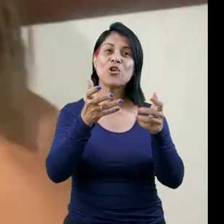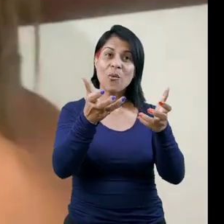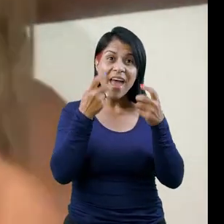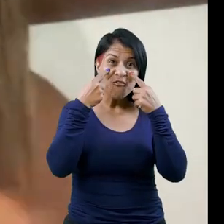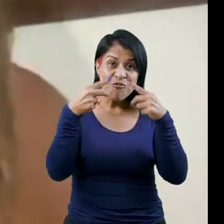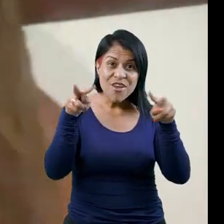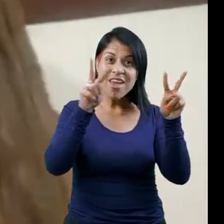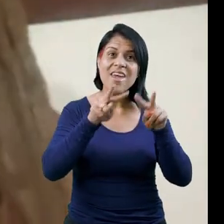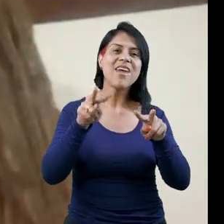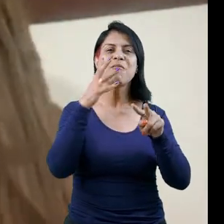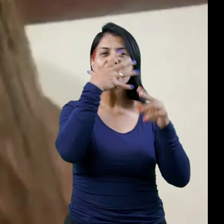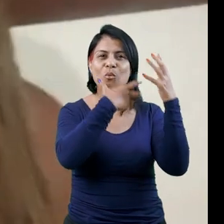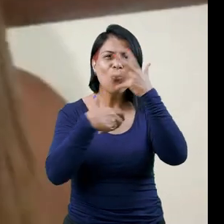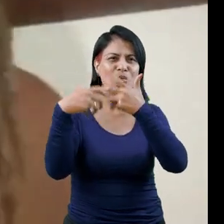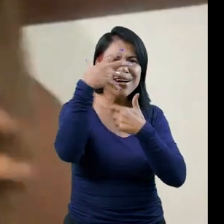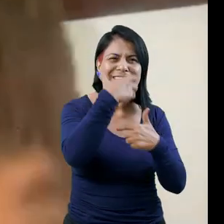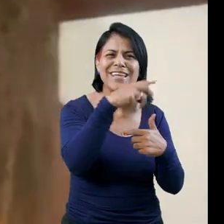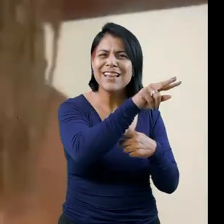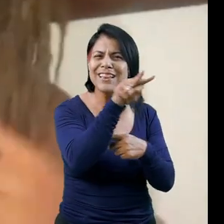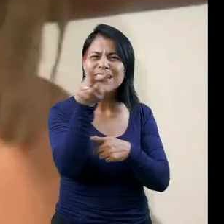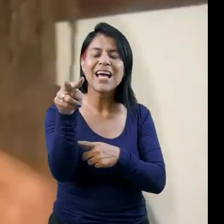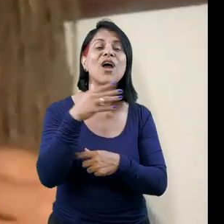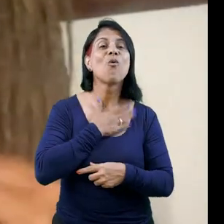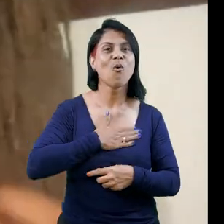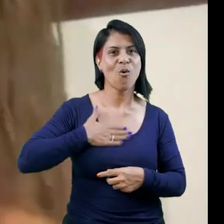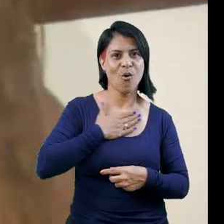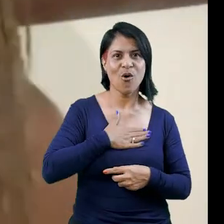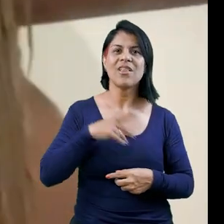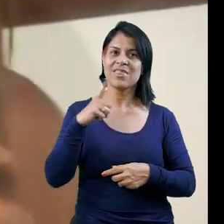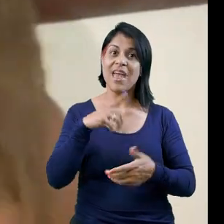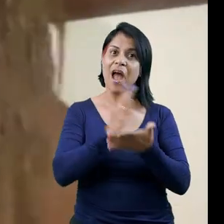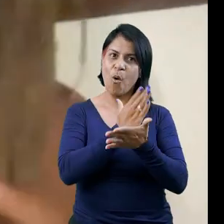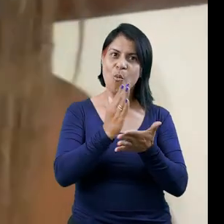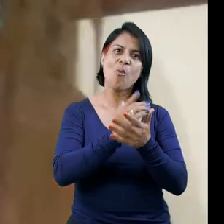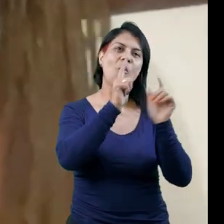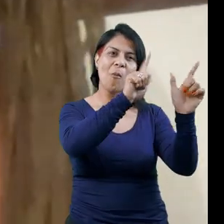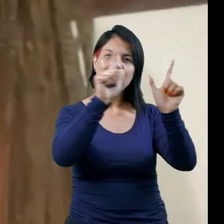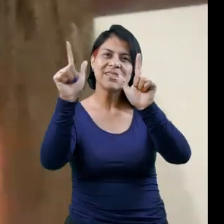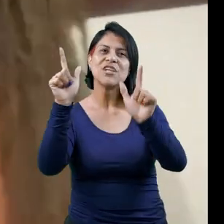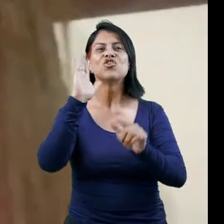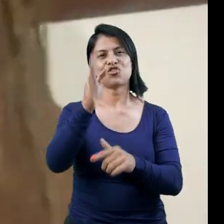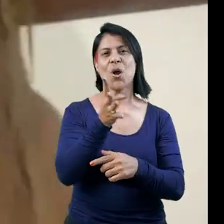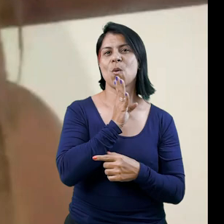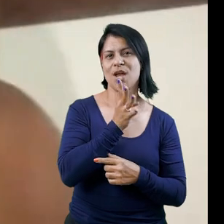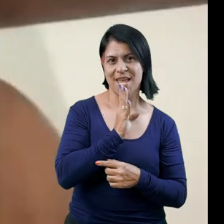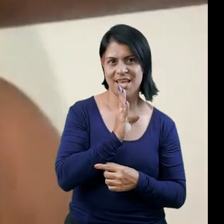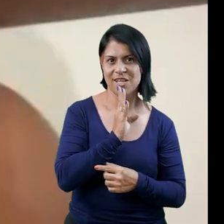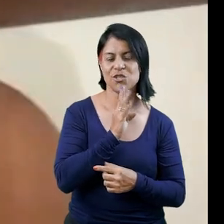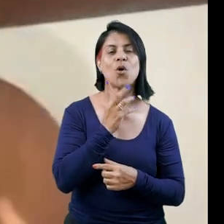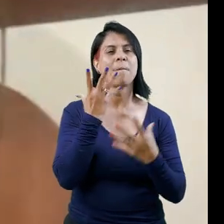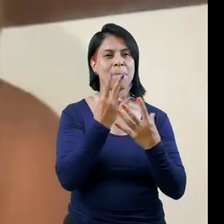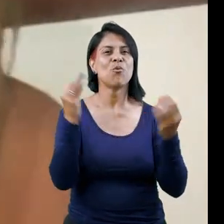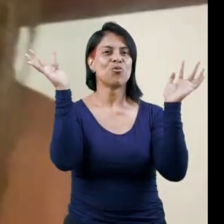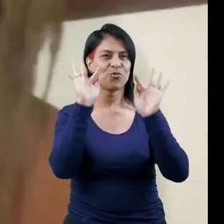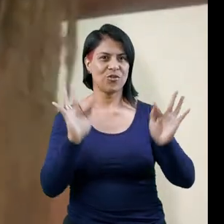eu gosto de ver beleza, entendeu? Tem umas caras aí que já me são conhecidas, e eu estou muito